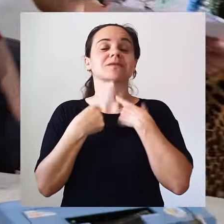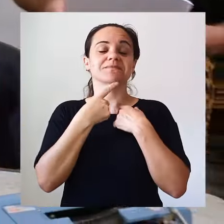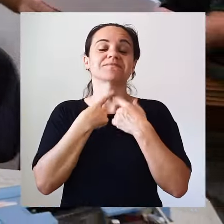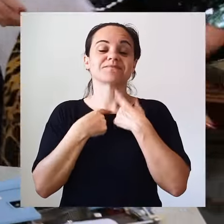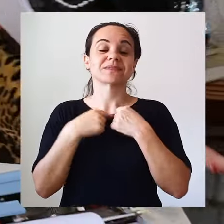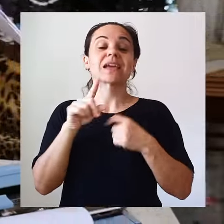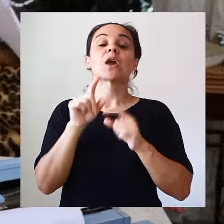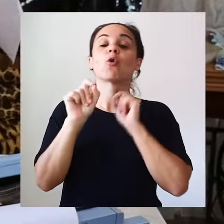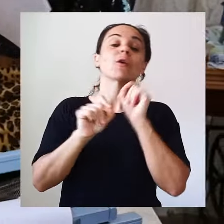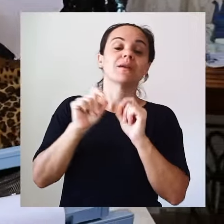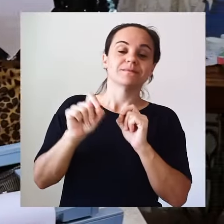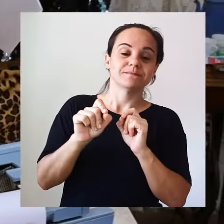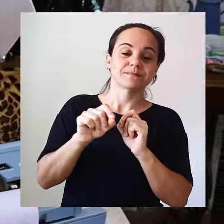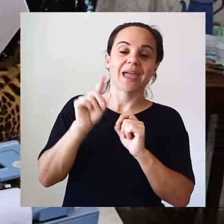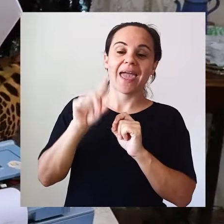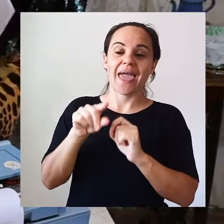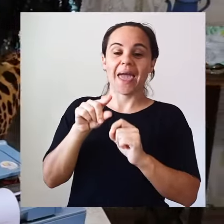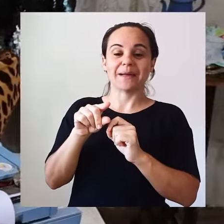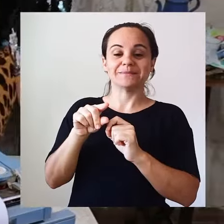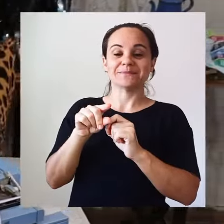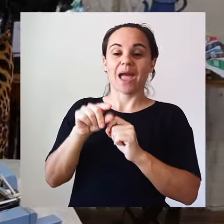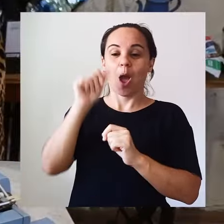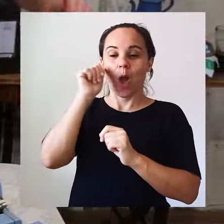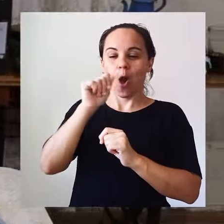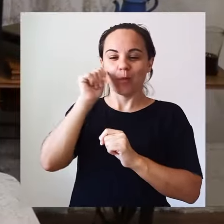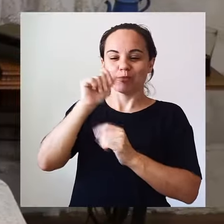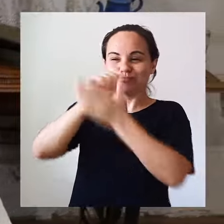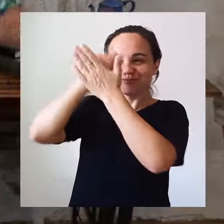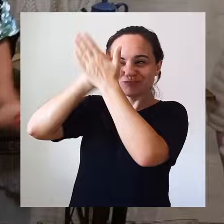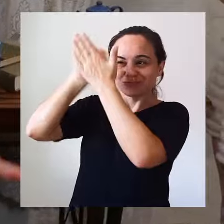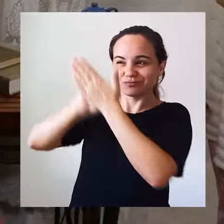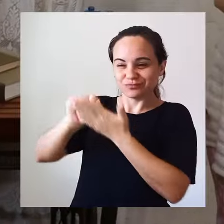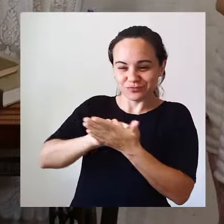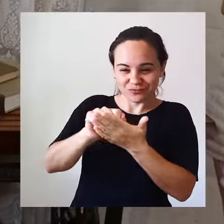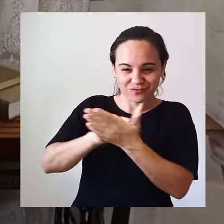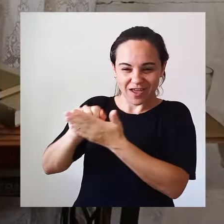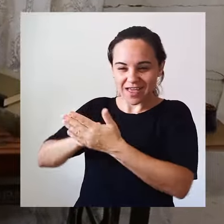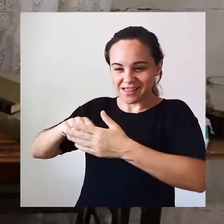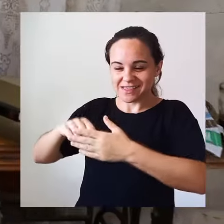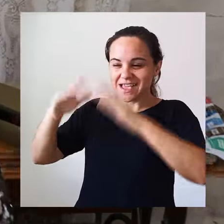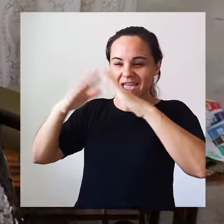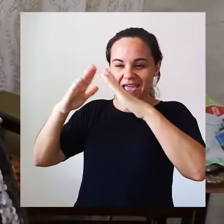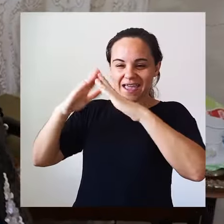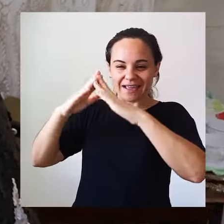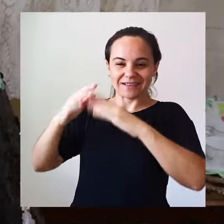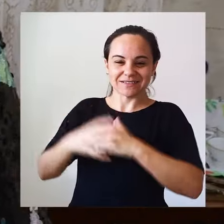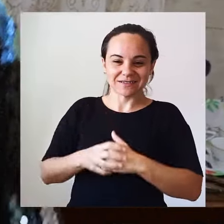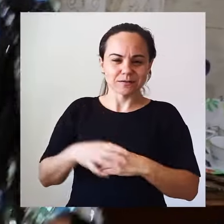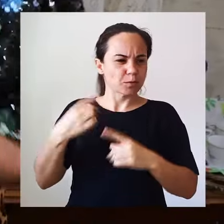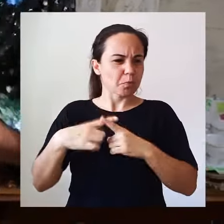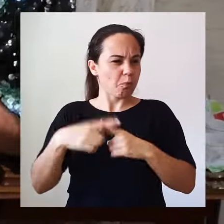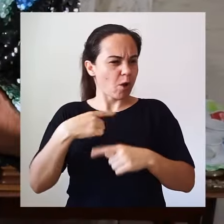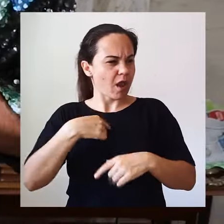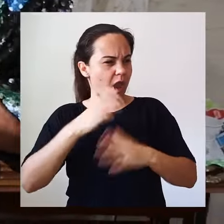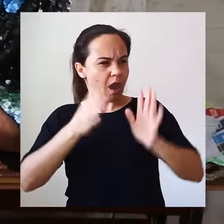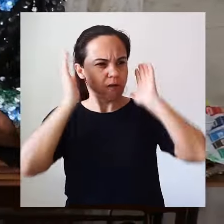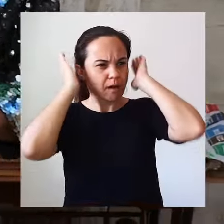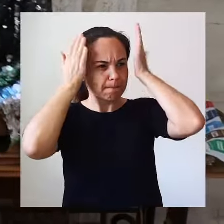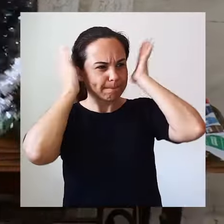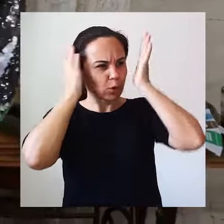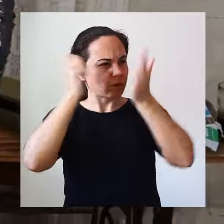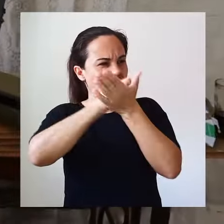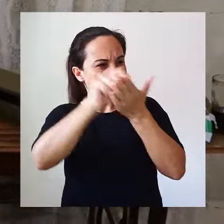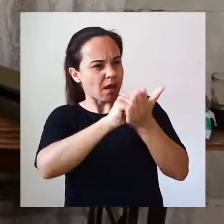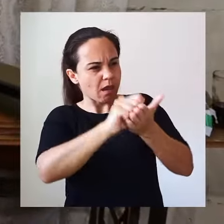gostei. É, sabe o quê? Ah. A empregada da mansão. Não faço? Não faça. Por que que eu tenho que ser empregada bura? Que eu já tenho que limpar em